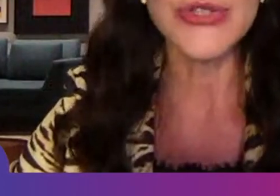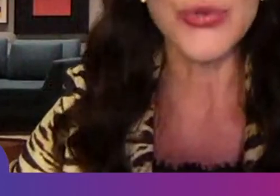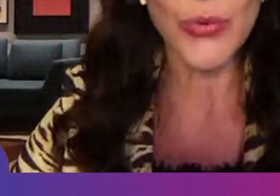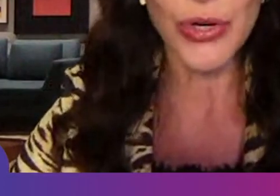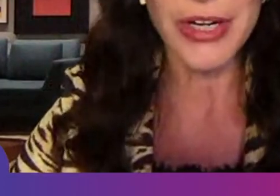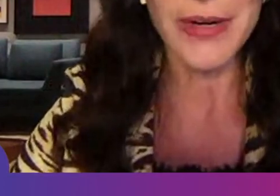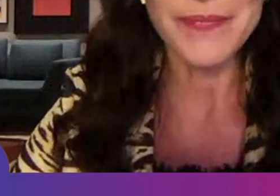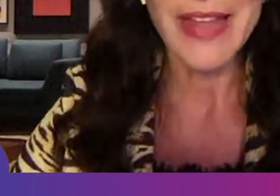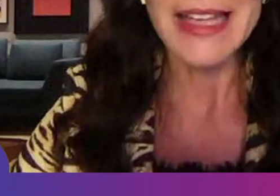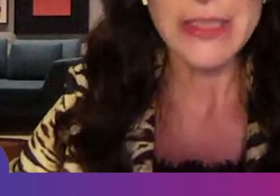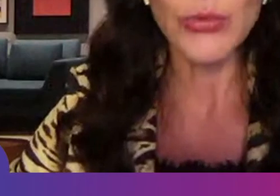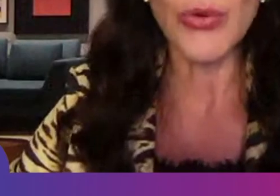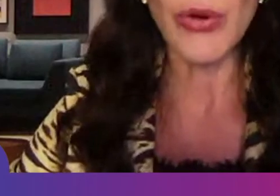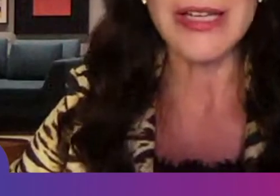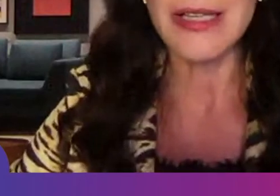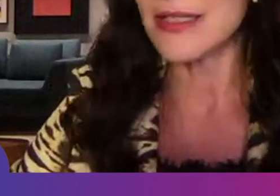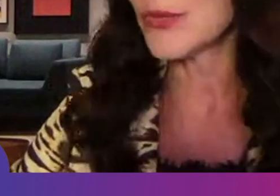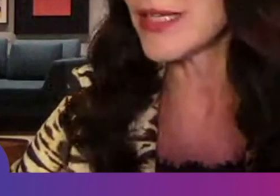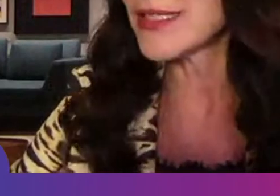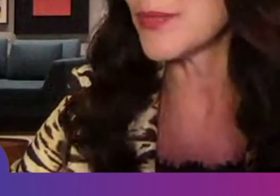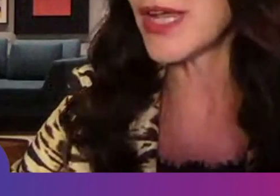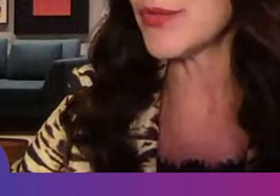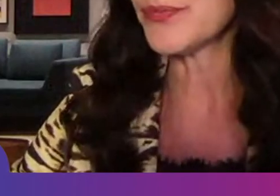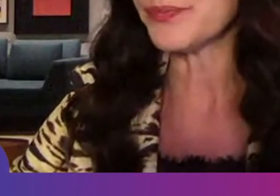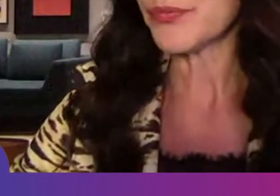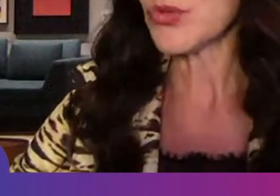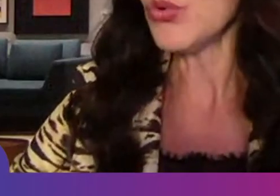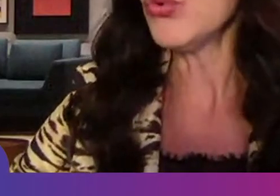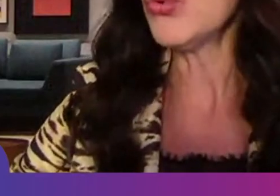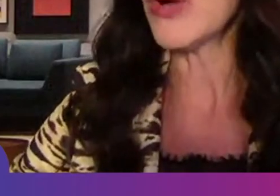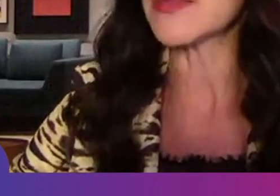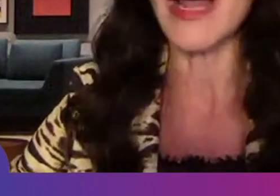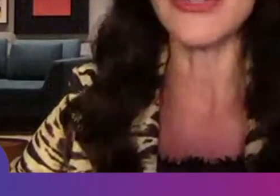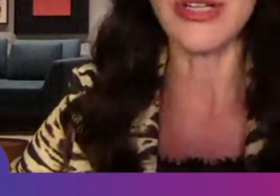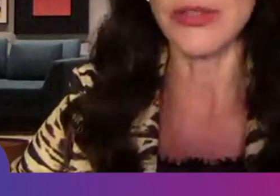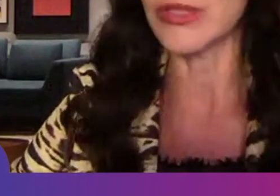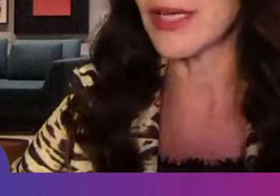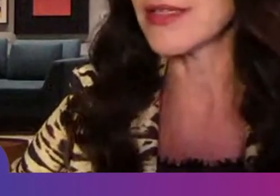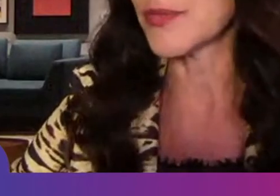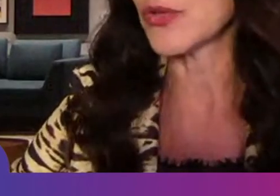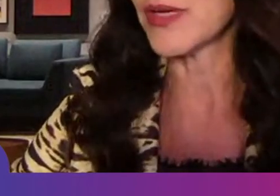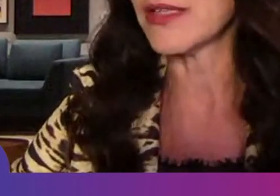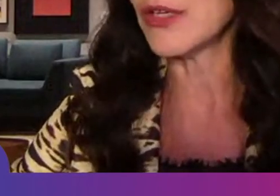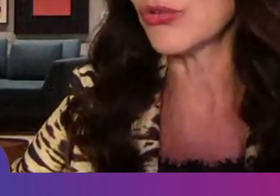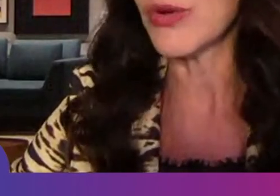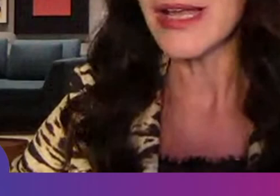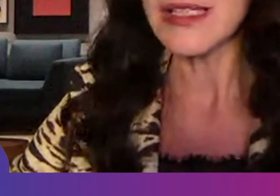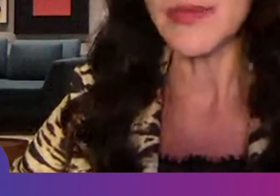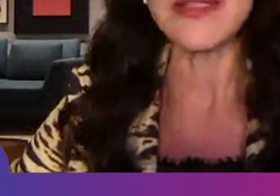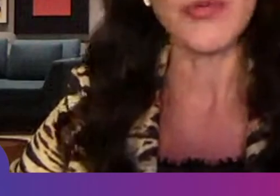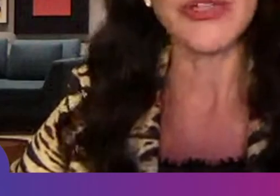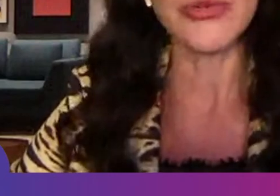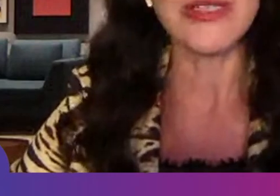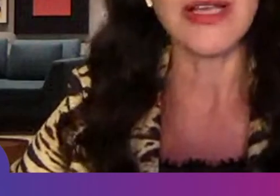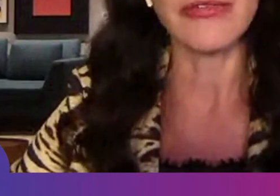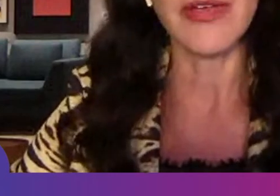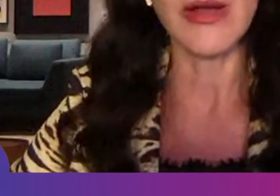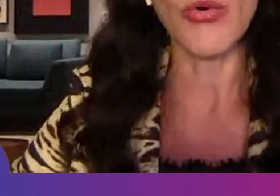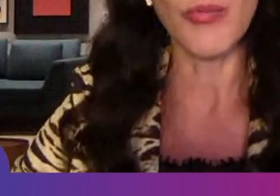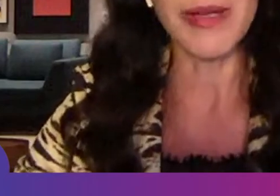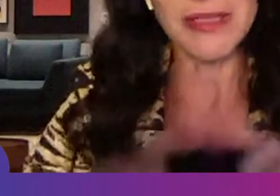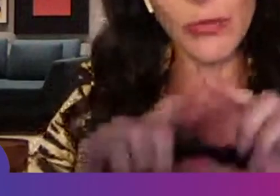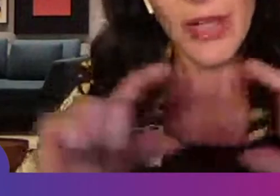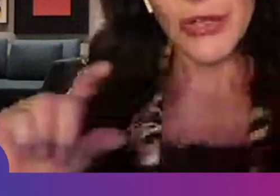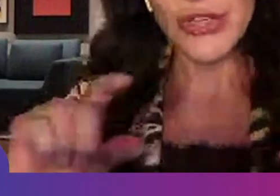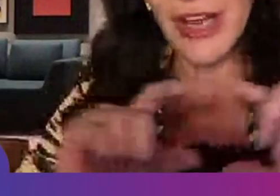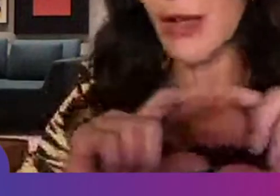Great Place to Work. Segundo a organização desse prêmio, as práticas adotadas pelo Bradesco, especialmente no que se